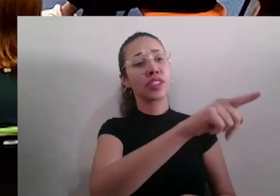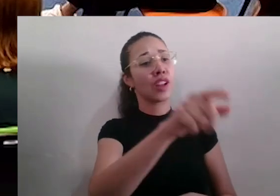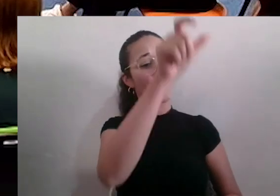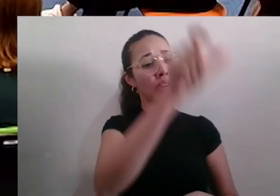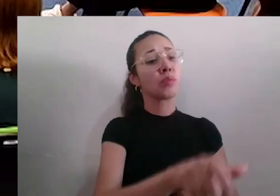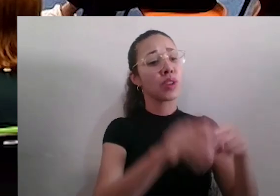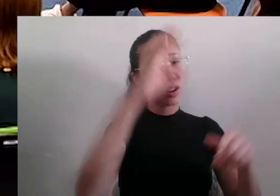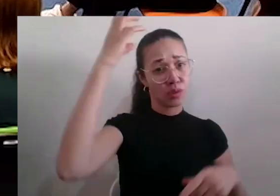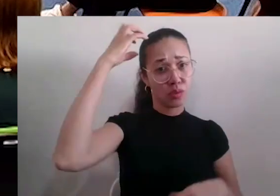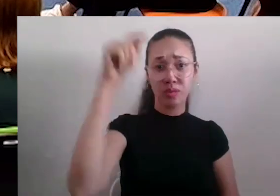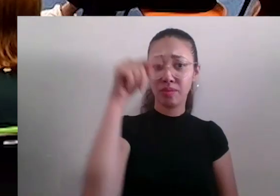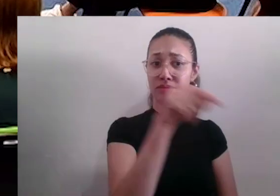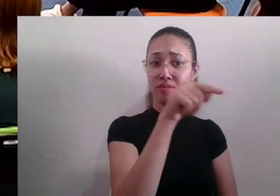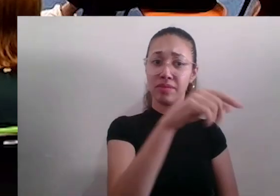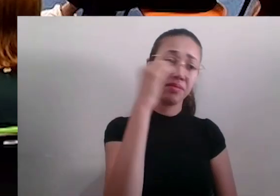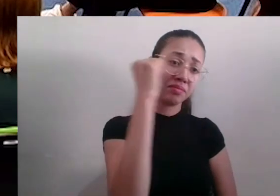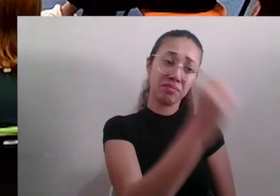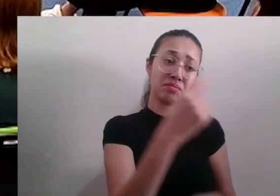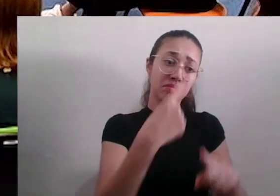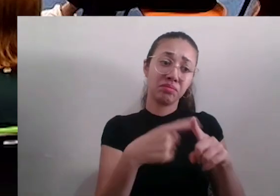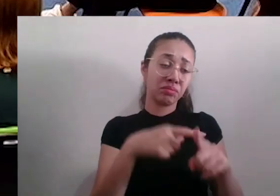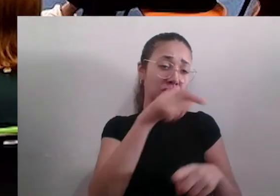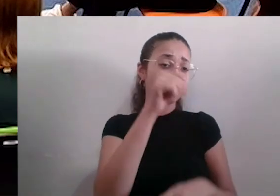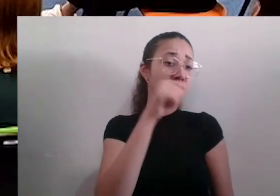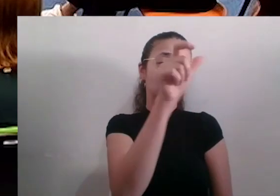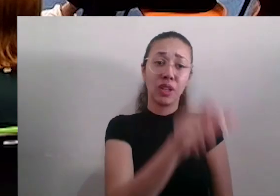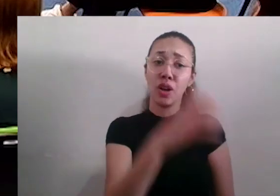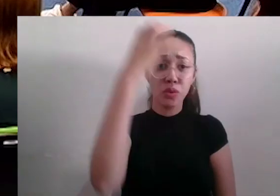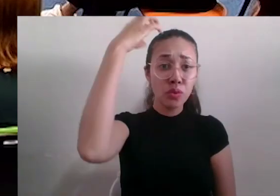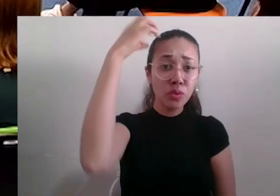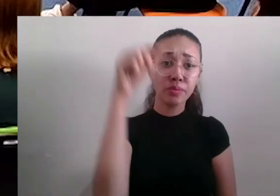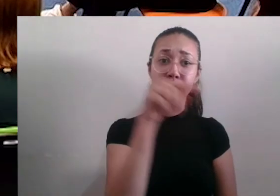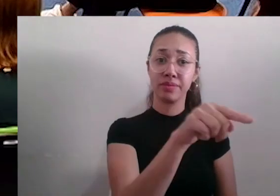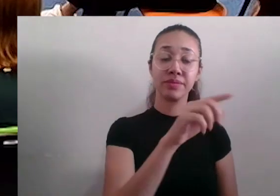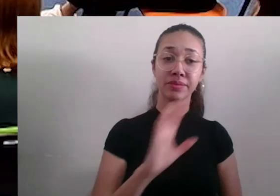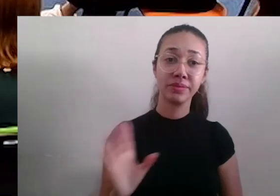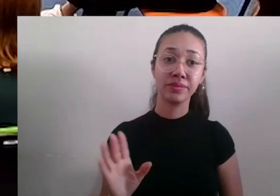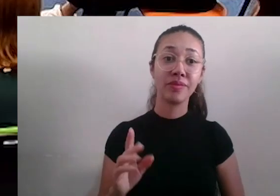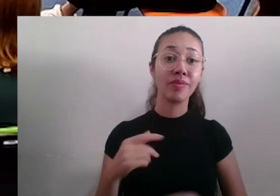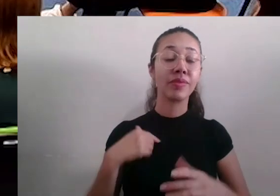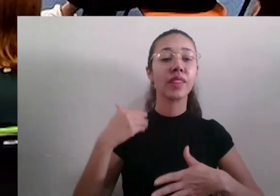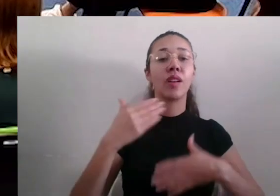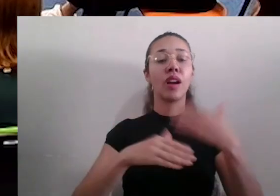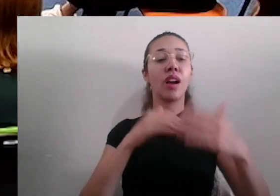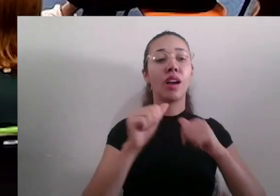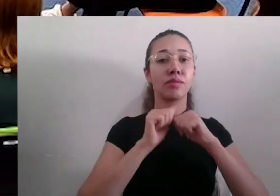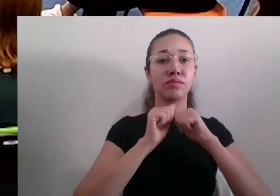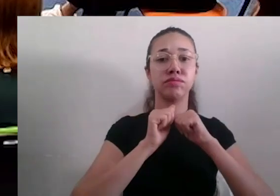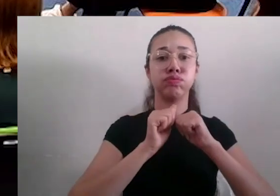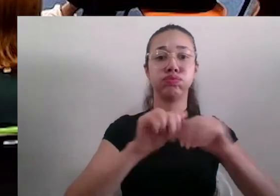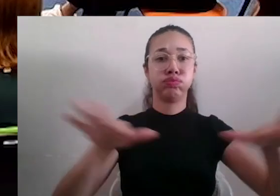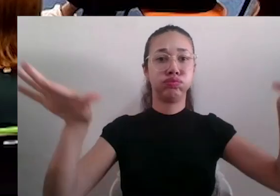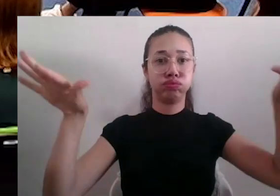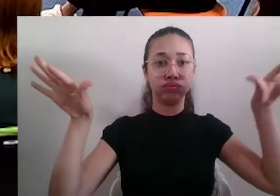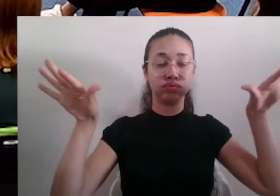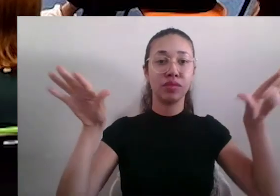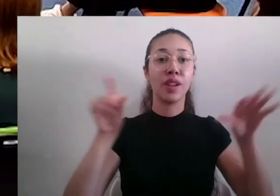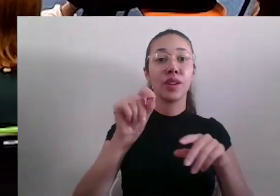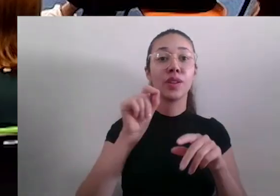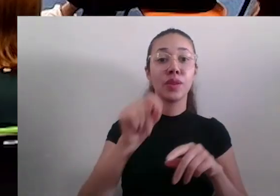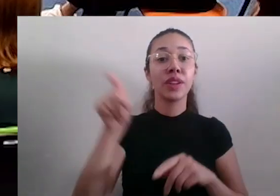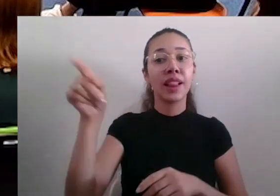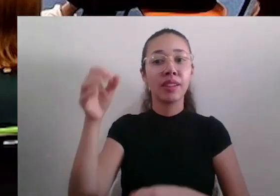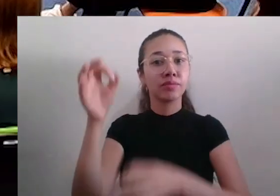eh então a gente não esperava atingir o judiciário jamais assim não passou pela